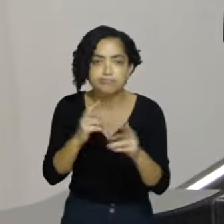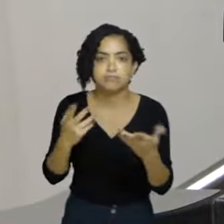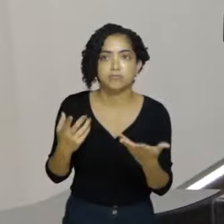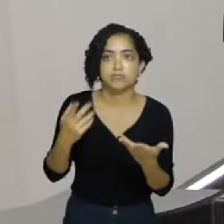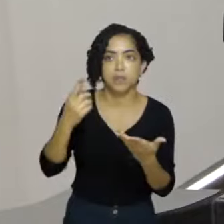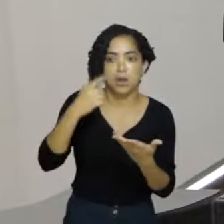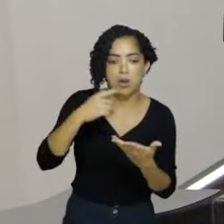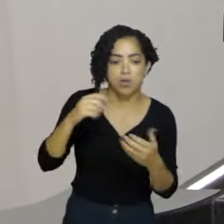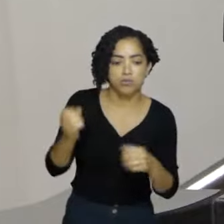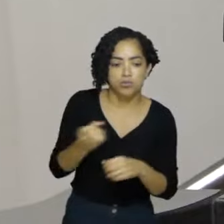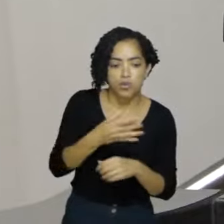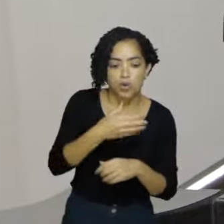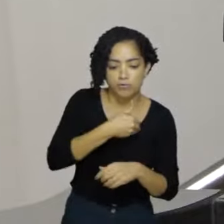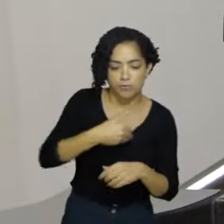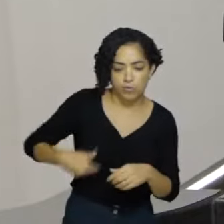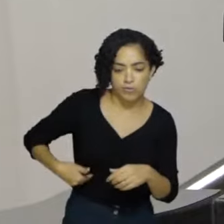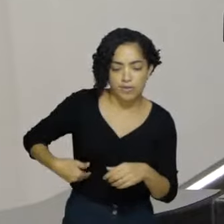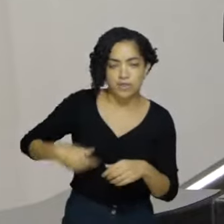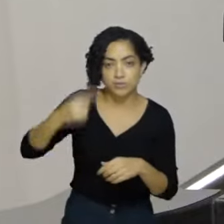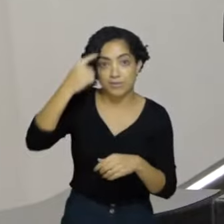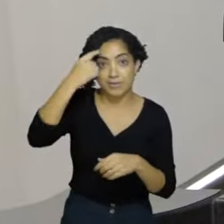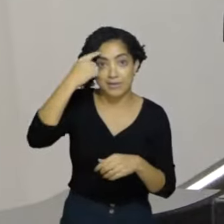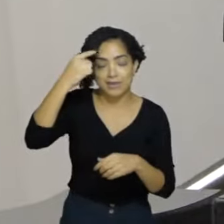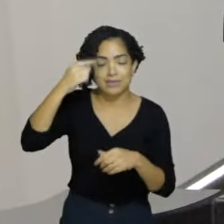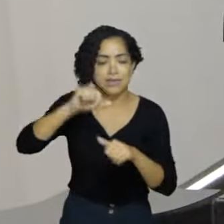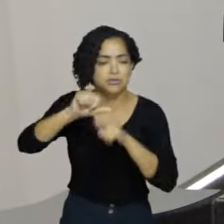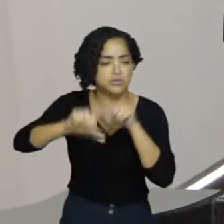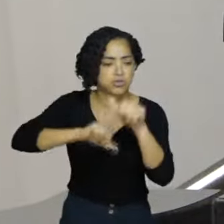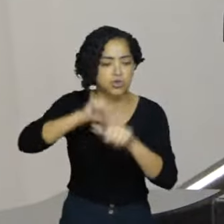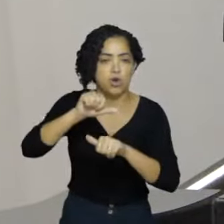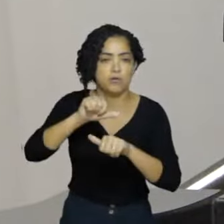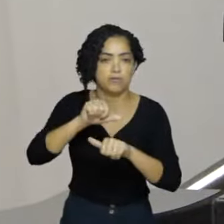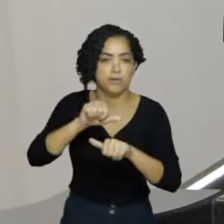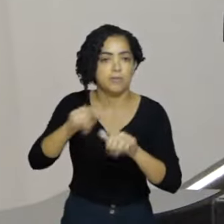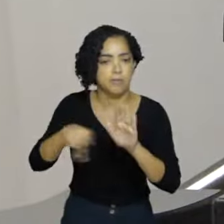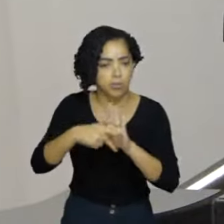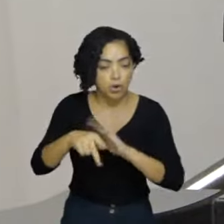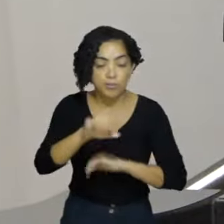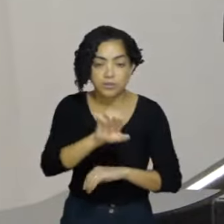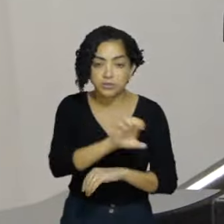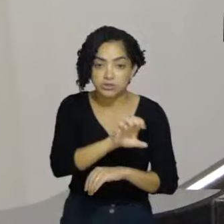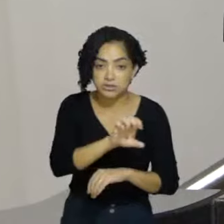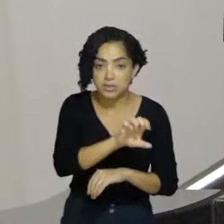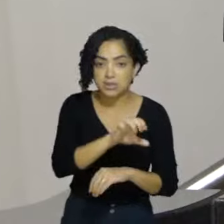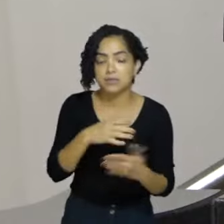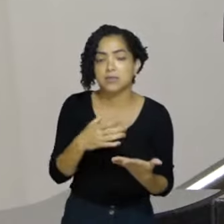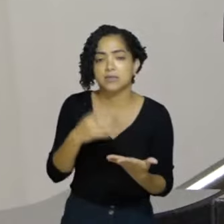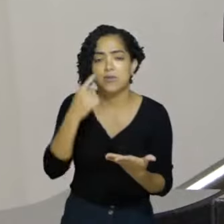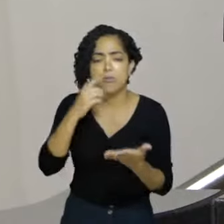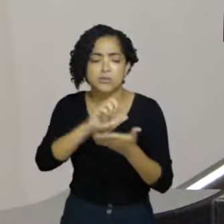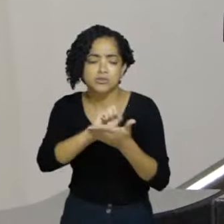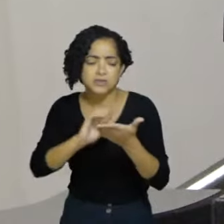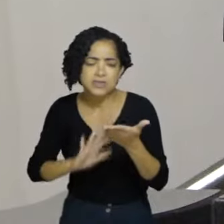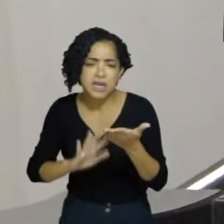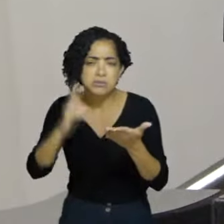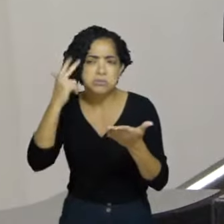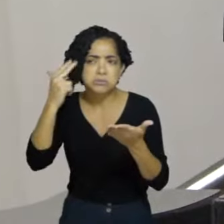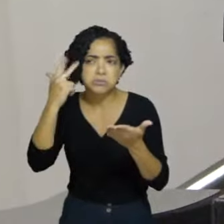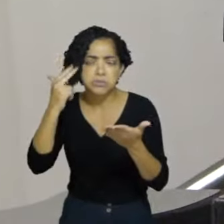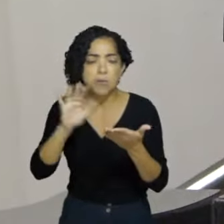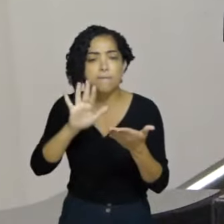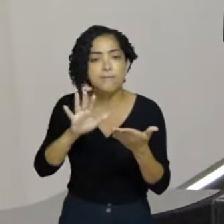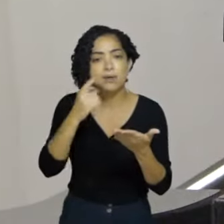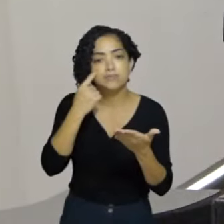de governo, uma nova mentalidade, uma mentalidade esquerdista. Então, essa atividade que parece inofensiva, vejam qual foi